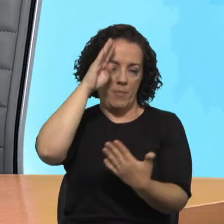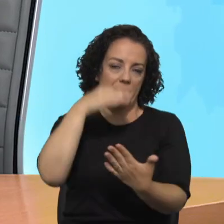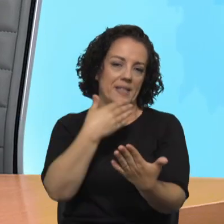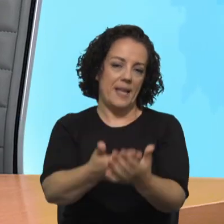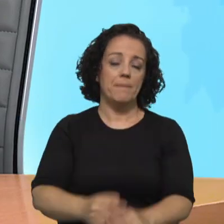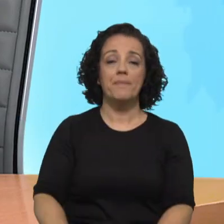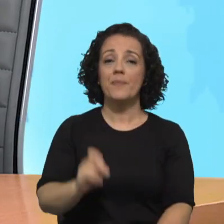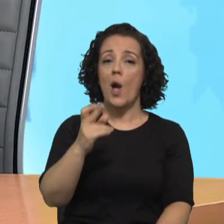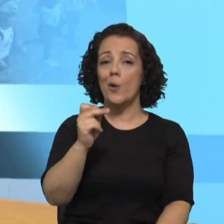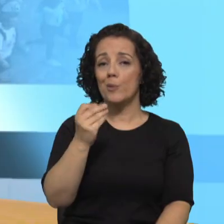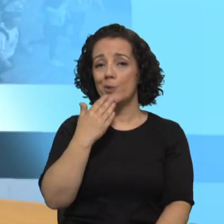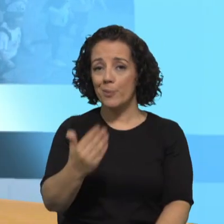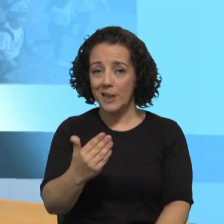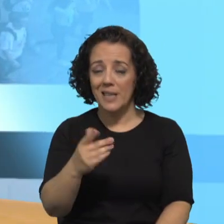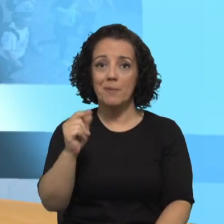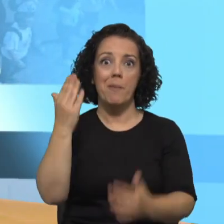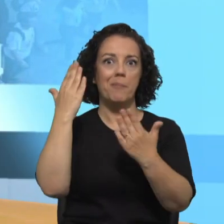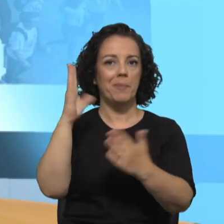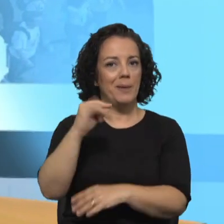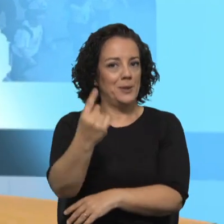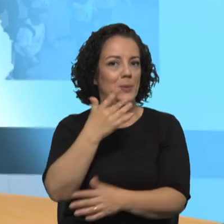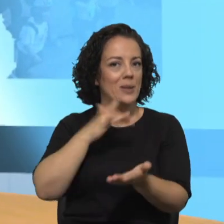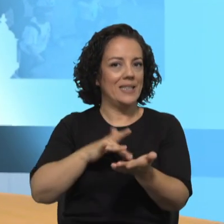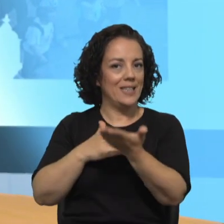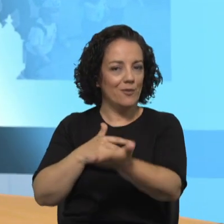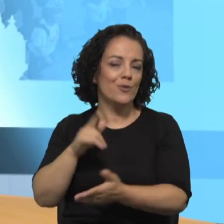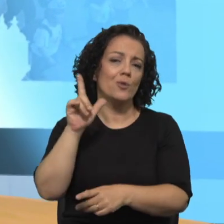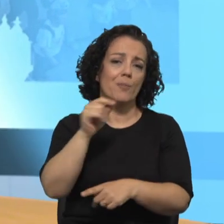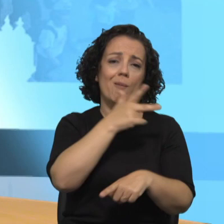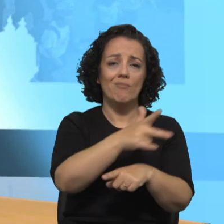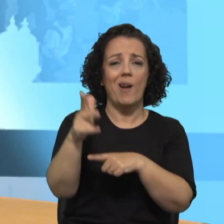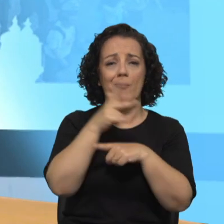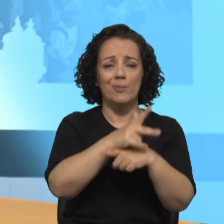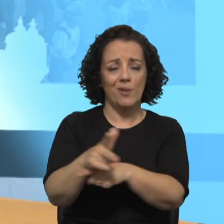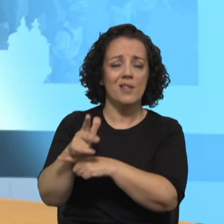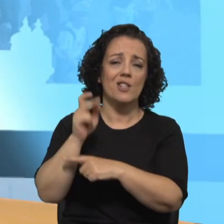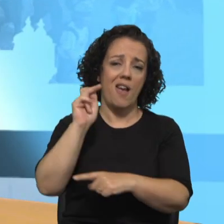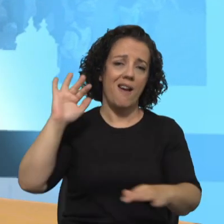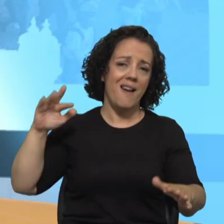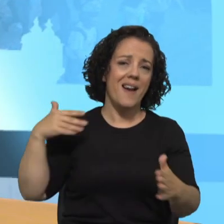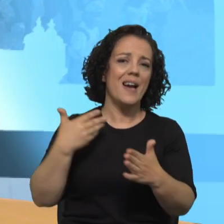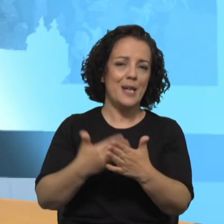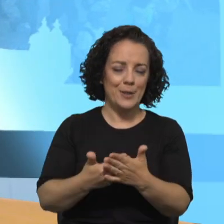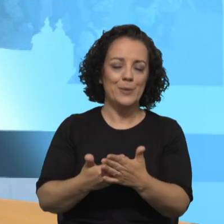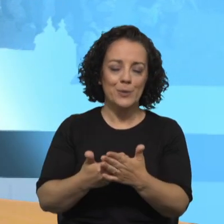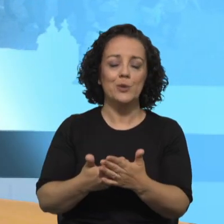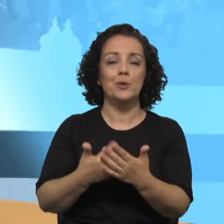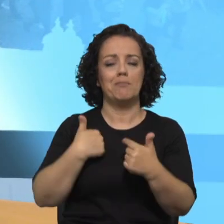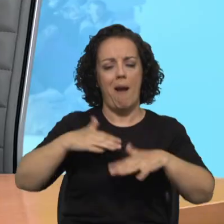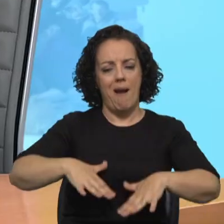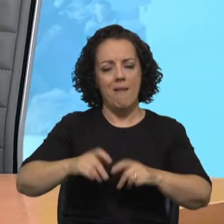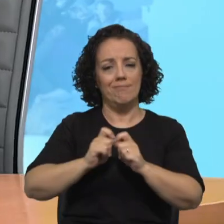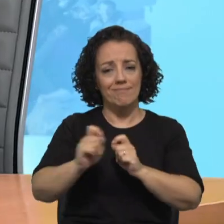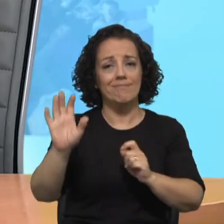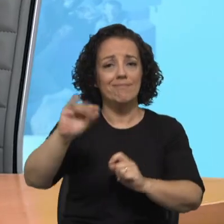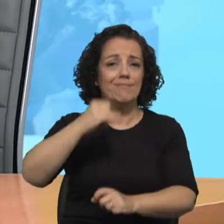muito obrigado por ter estado aqui, parabéns por mais este livro e pela reportagem ao longo destes anos. E cá estaremos para a próxima